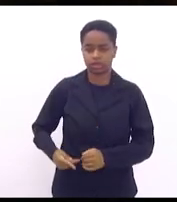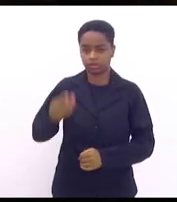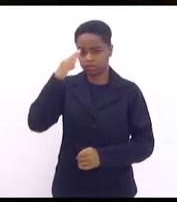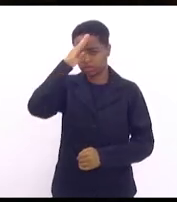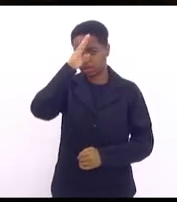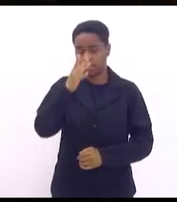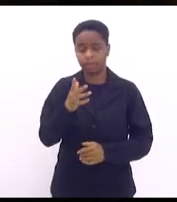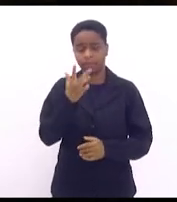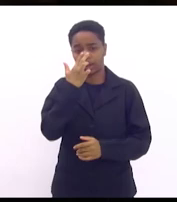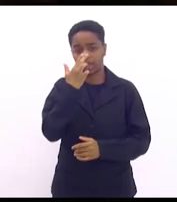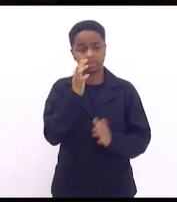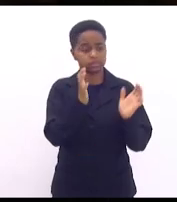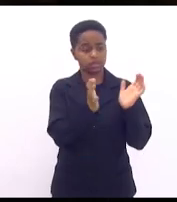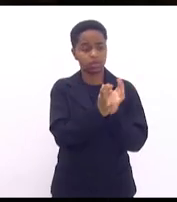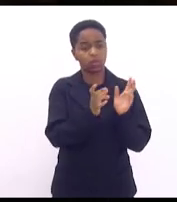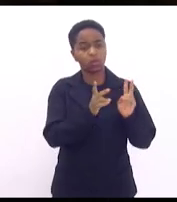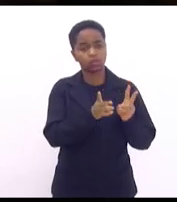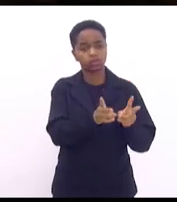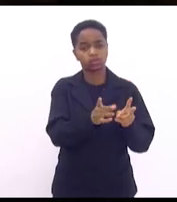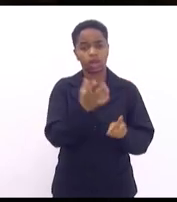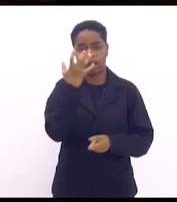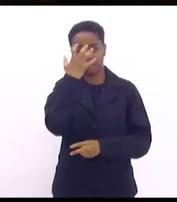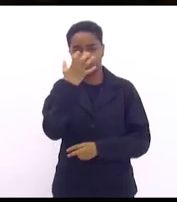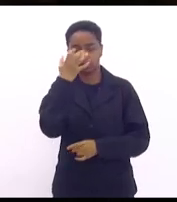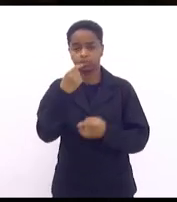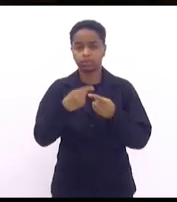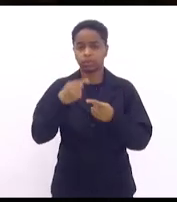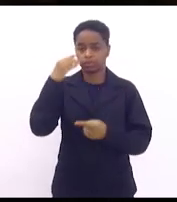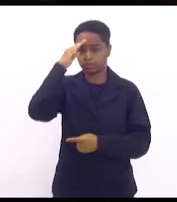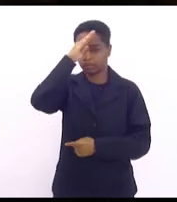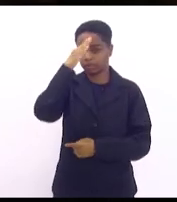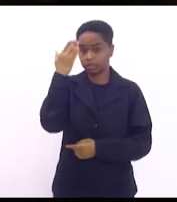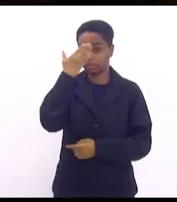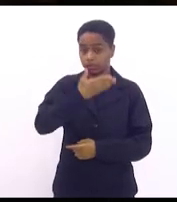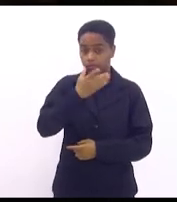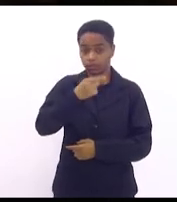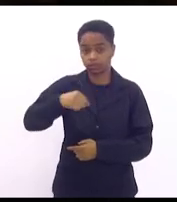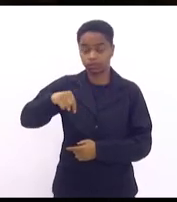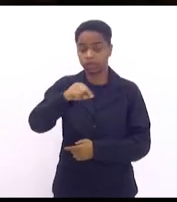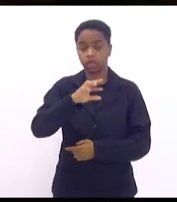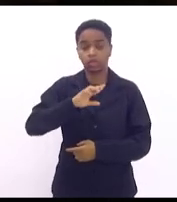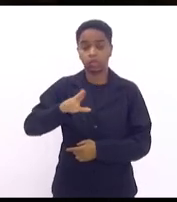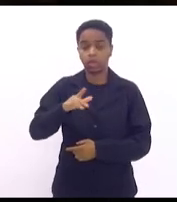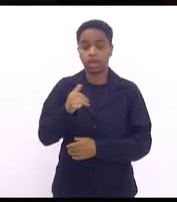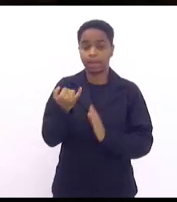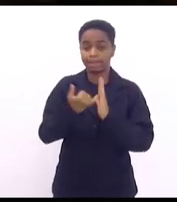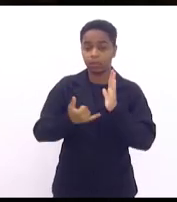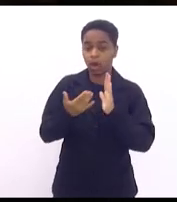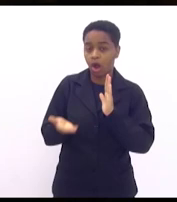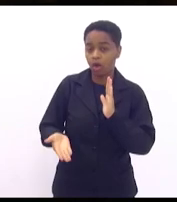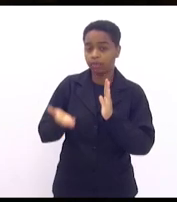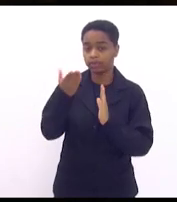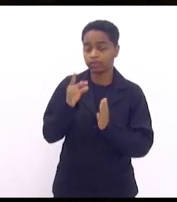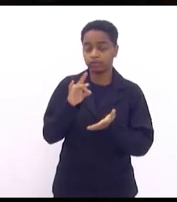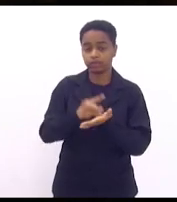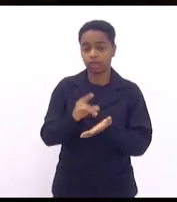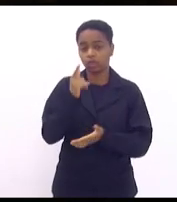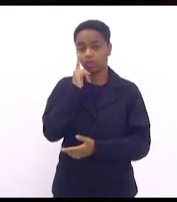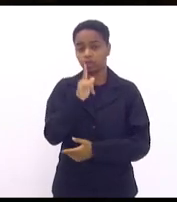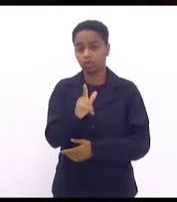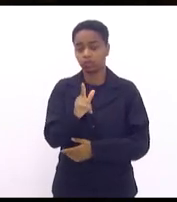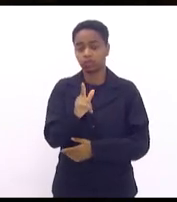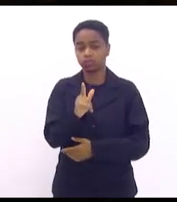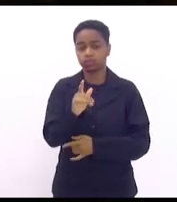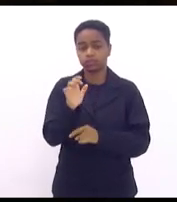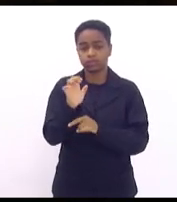por ele. Bolsonaro provou para todos que não é o aumento dos impostos que fará com que